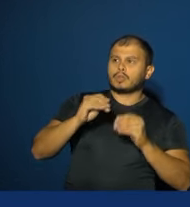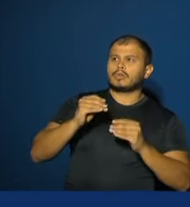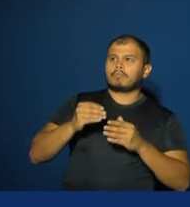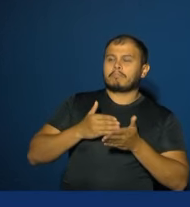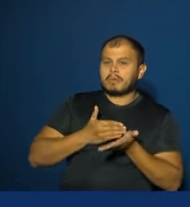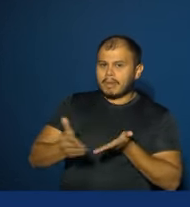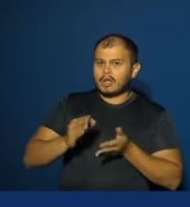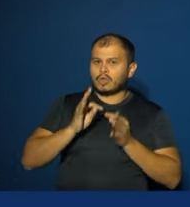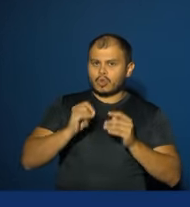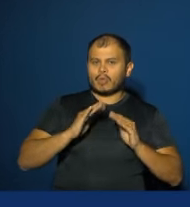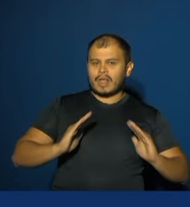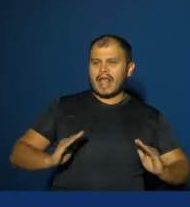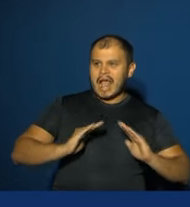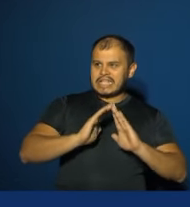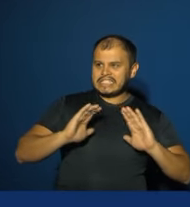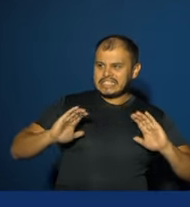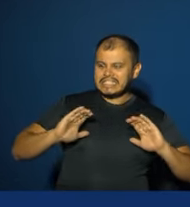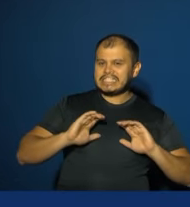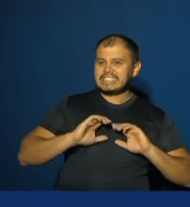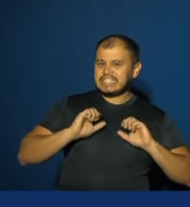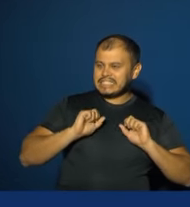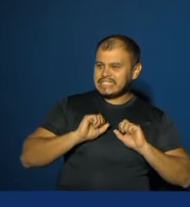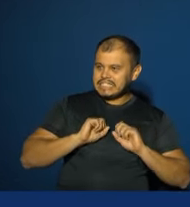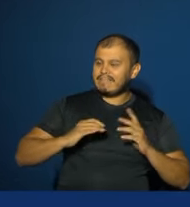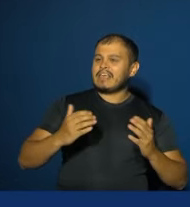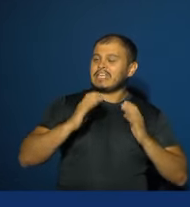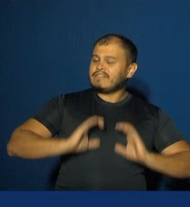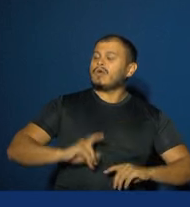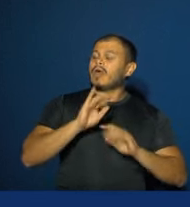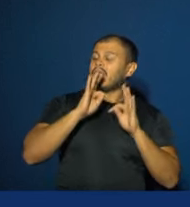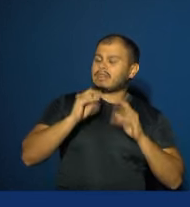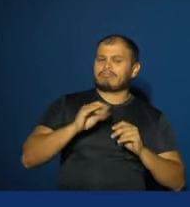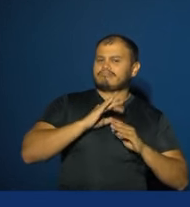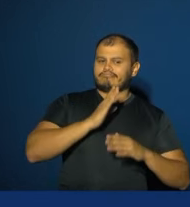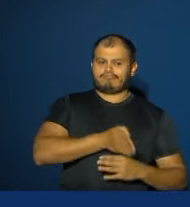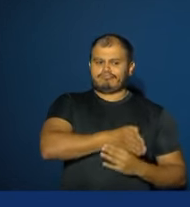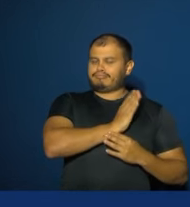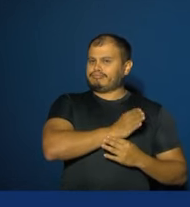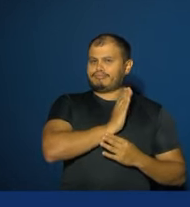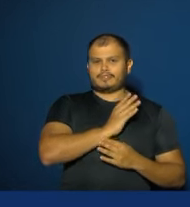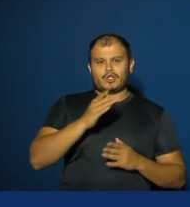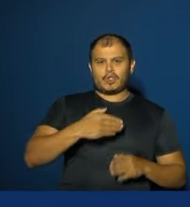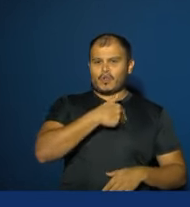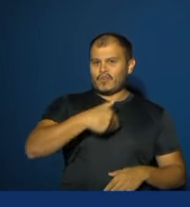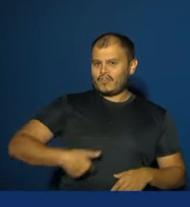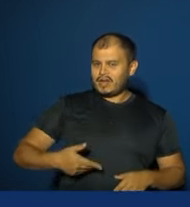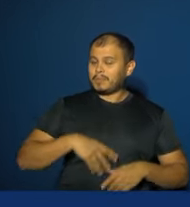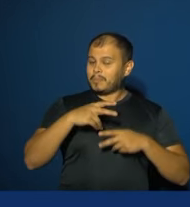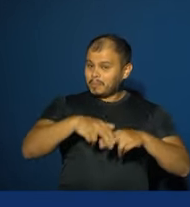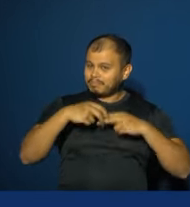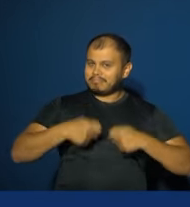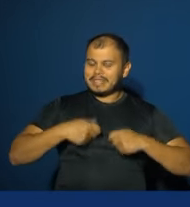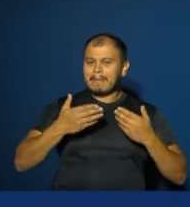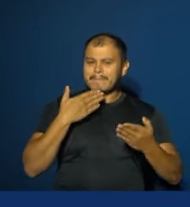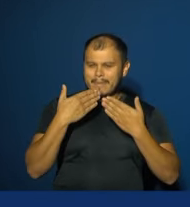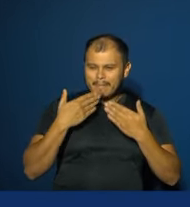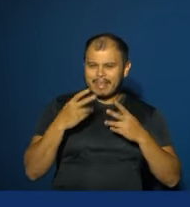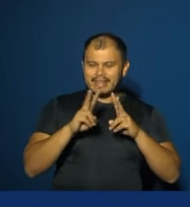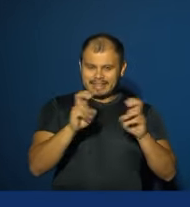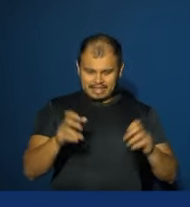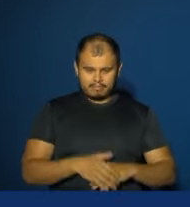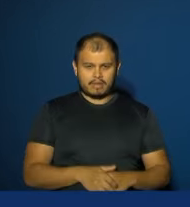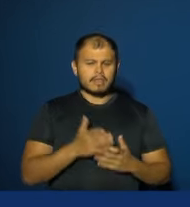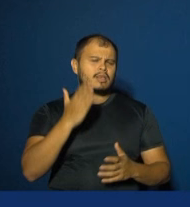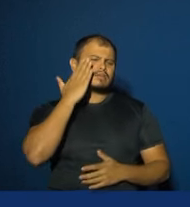Casa Civil é o coração do governo. Não tem jeito de eu não lidar com esses temas com o senhor. O